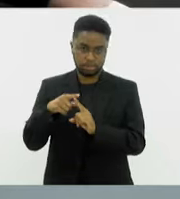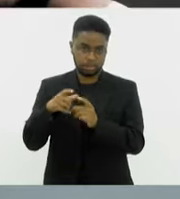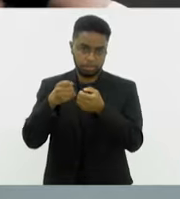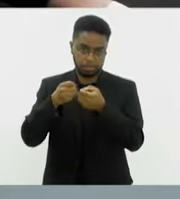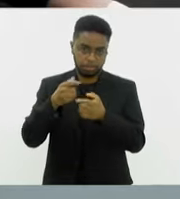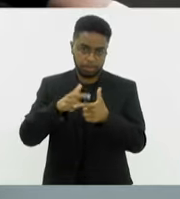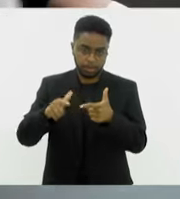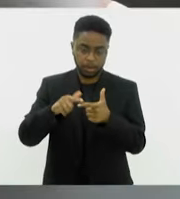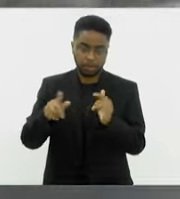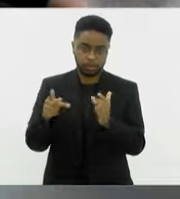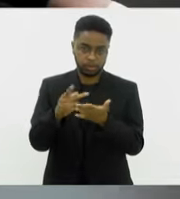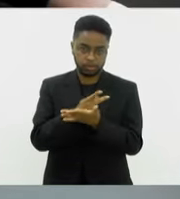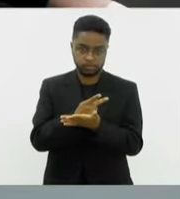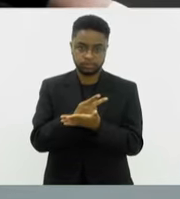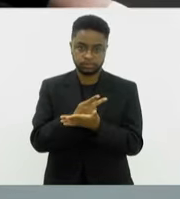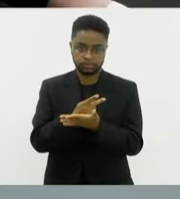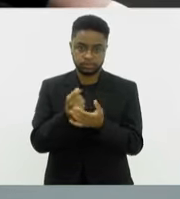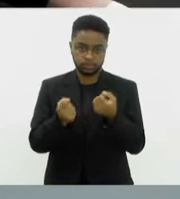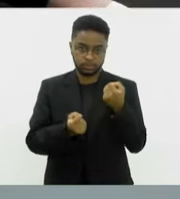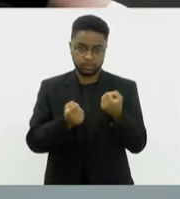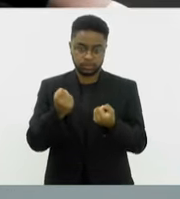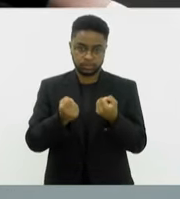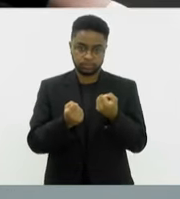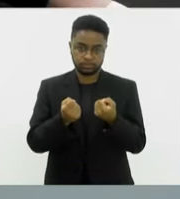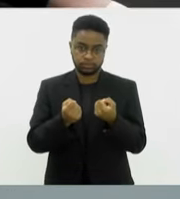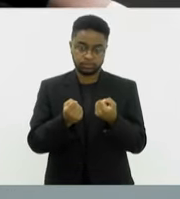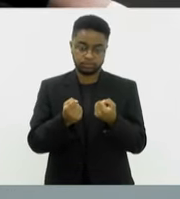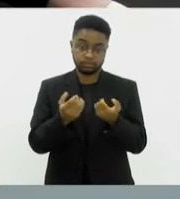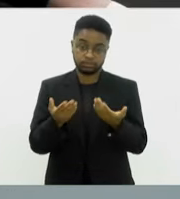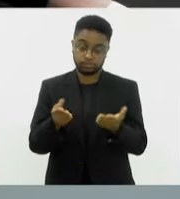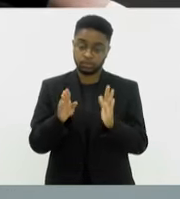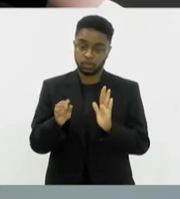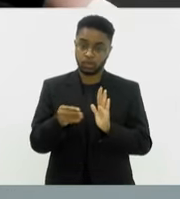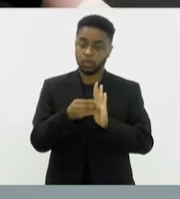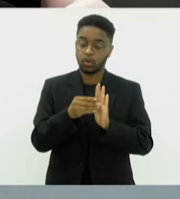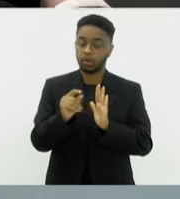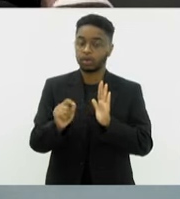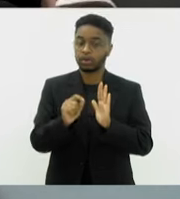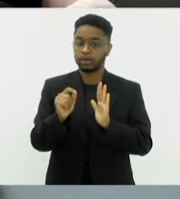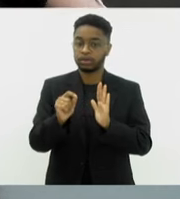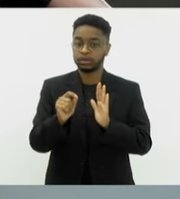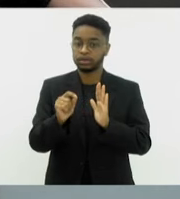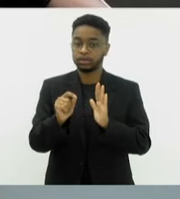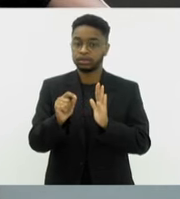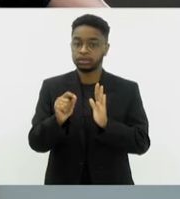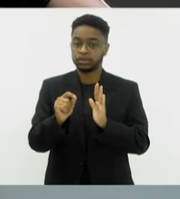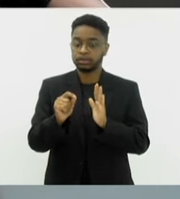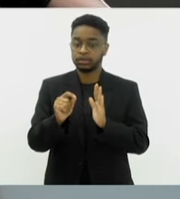delito, né? E aí entraria uma